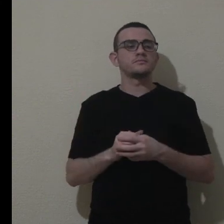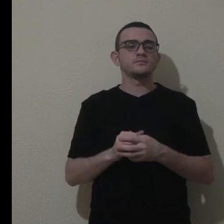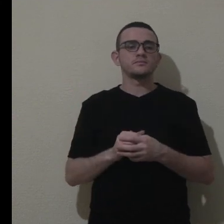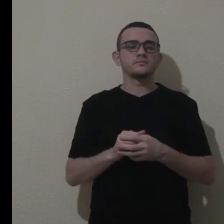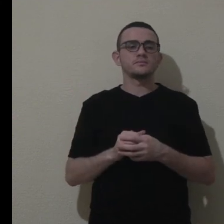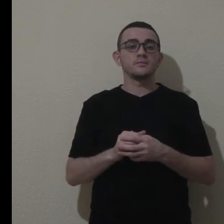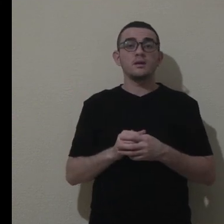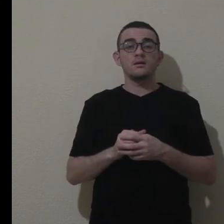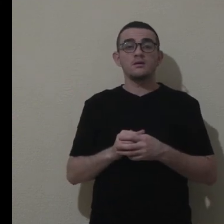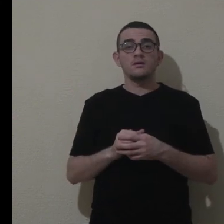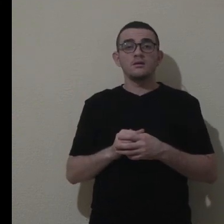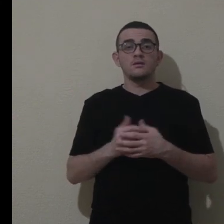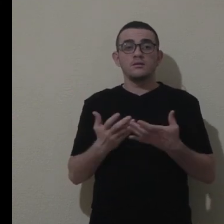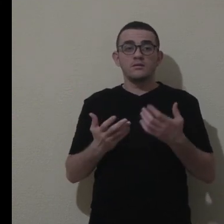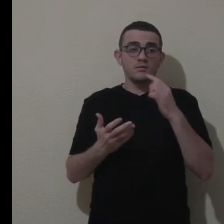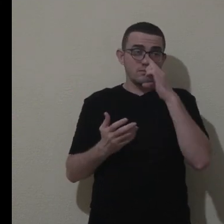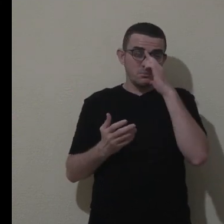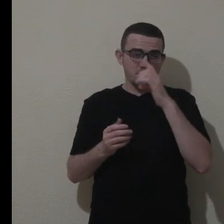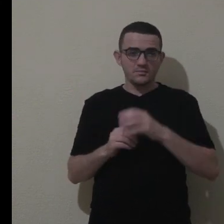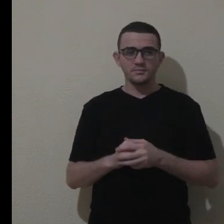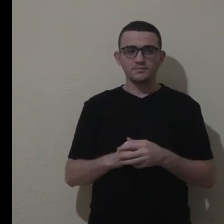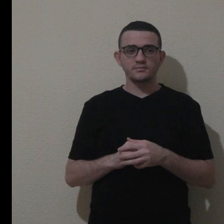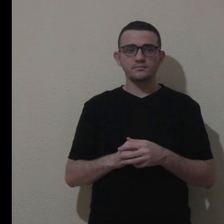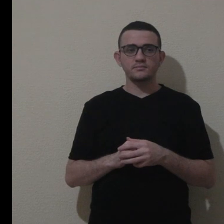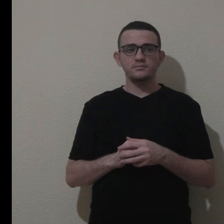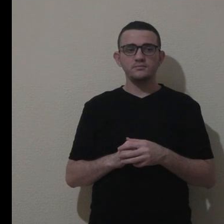aí, né? Ah,